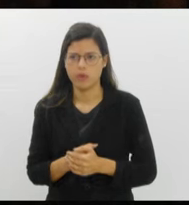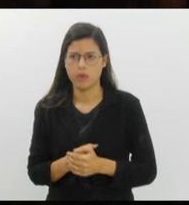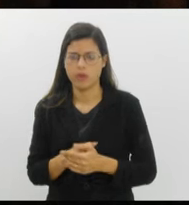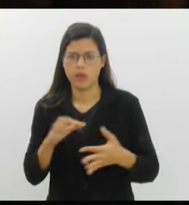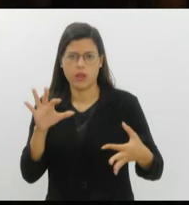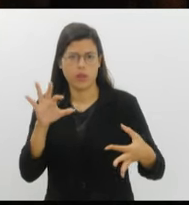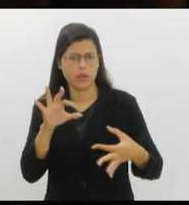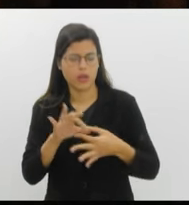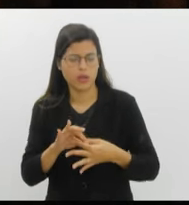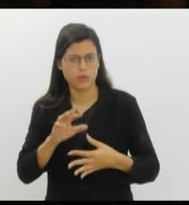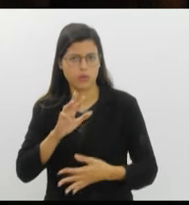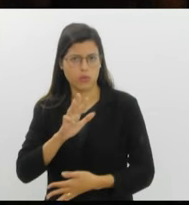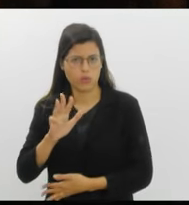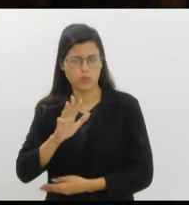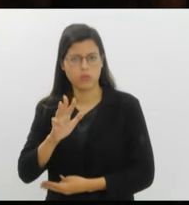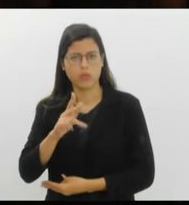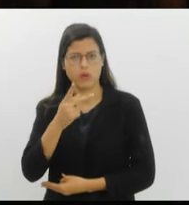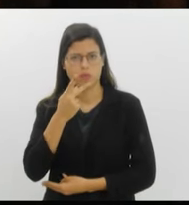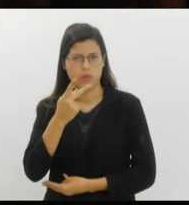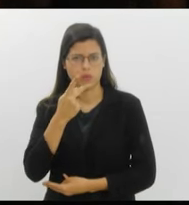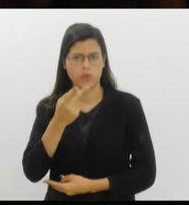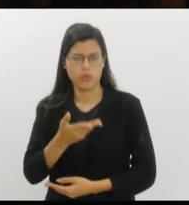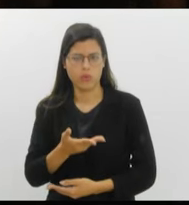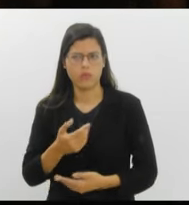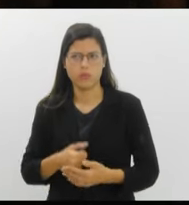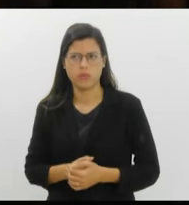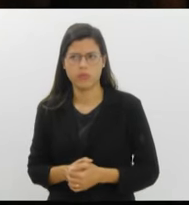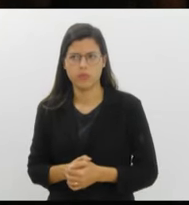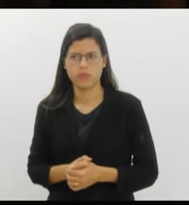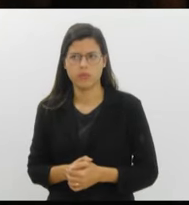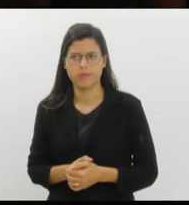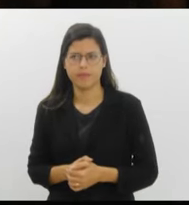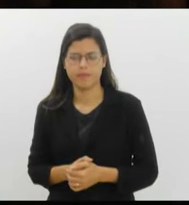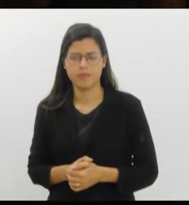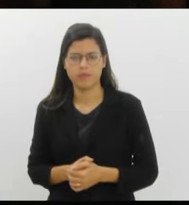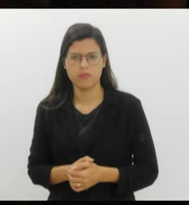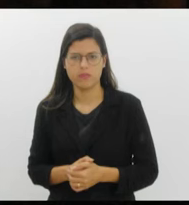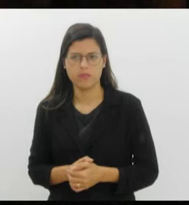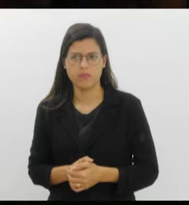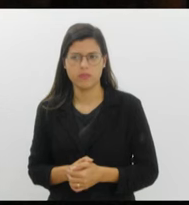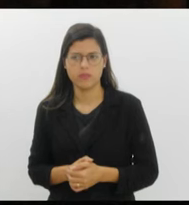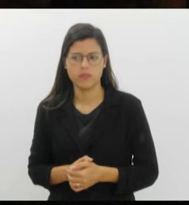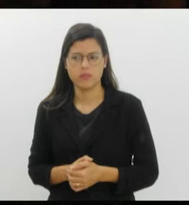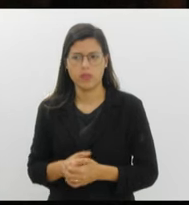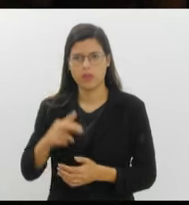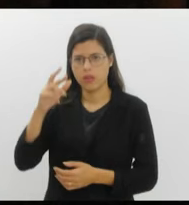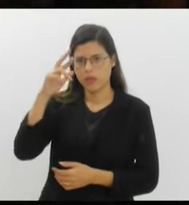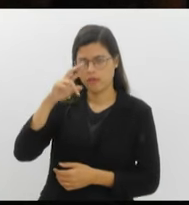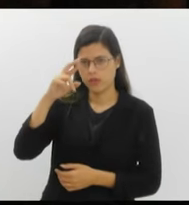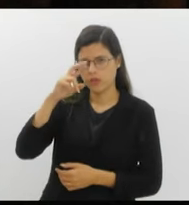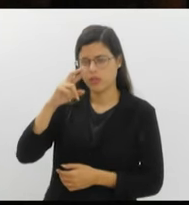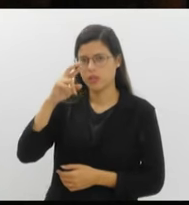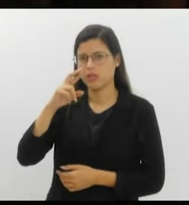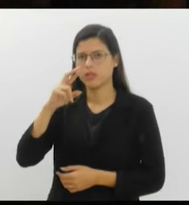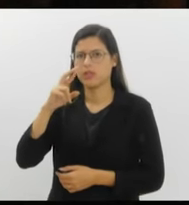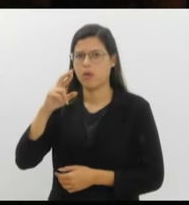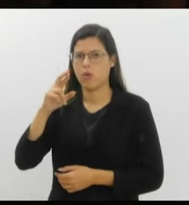Lula, como ele bem disse, numa escuta, nas investigações da Lava Jato.